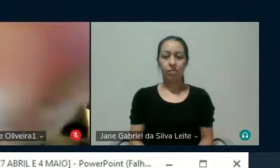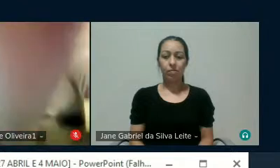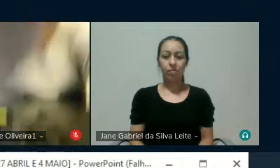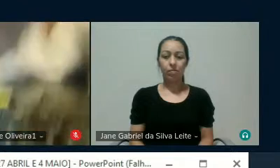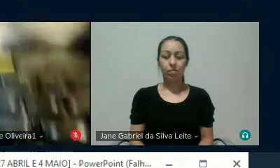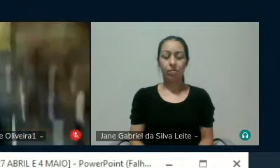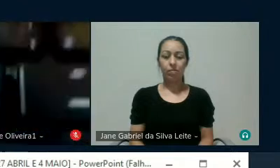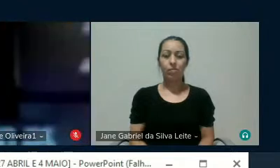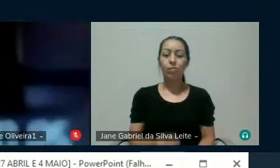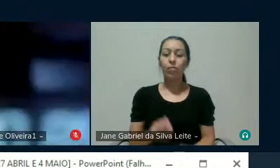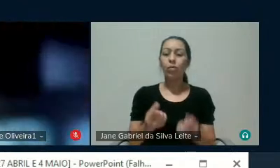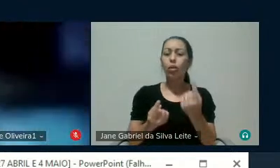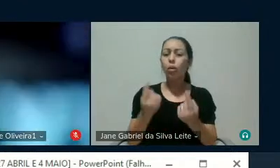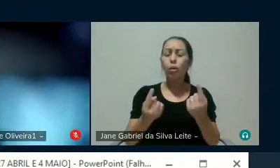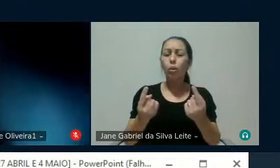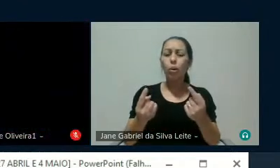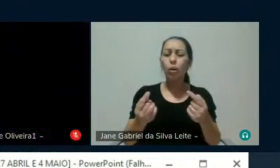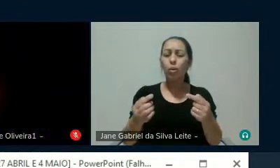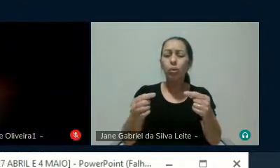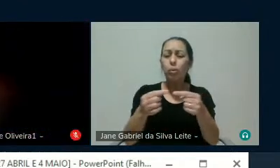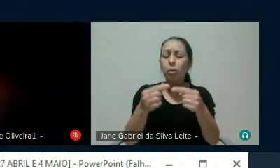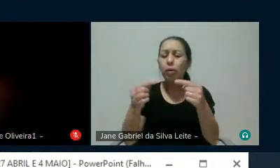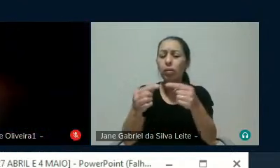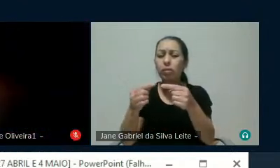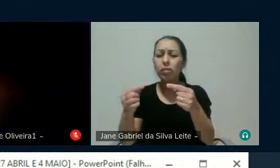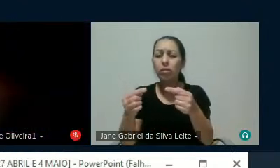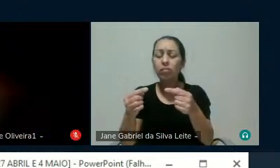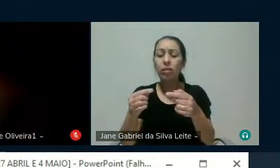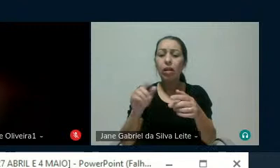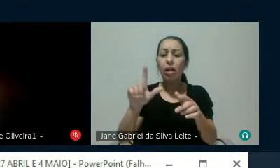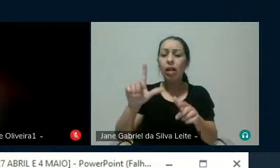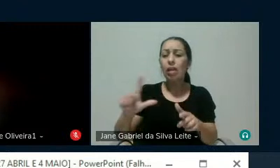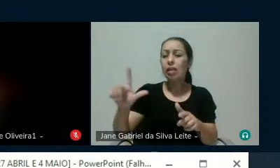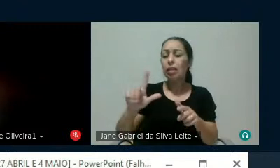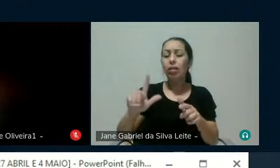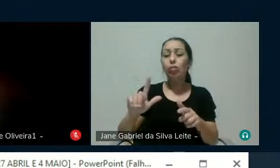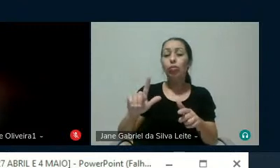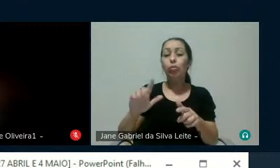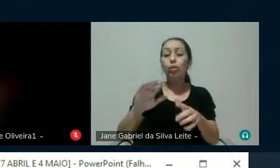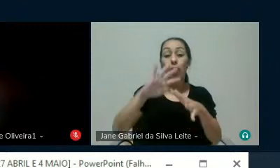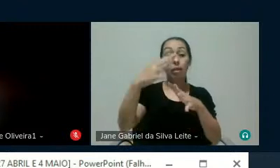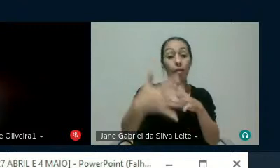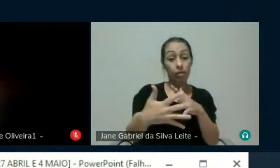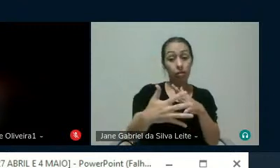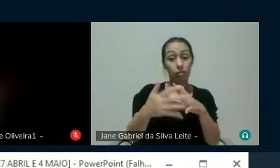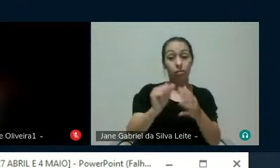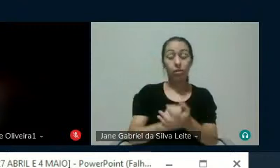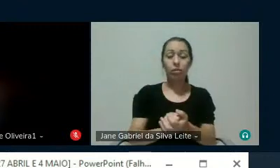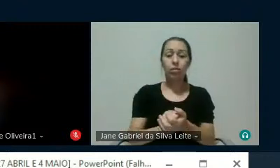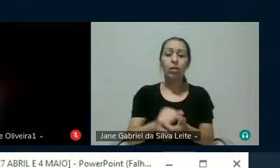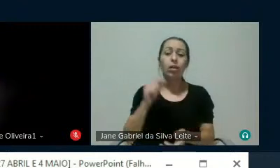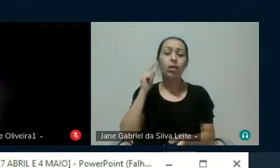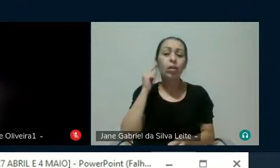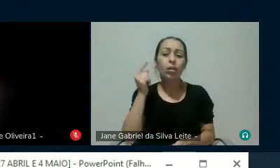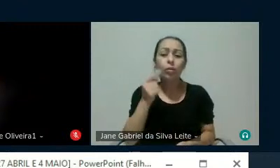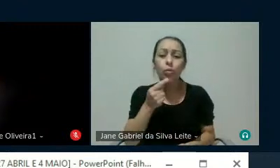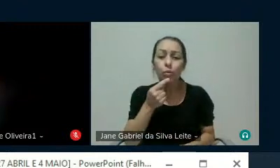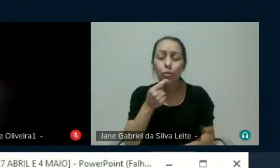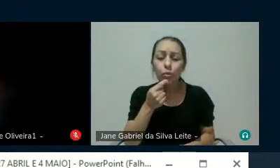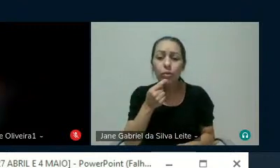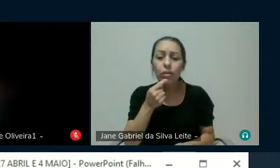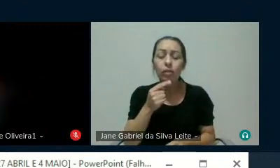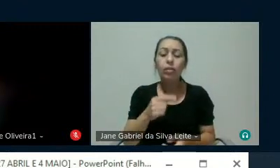Então, qual a relação entre a literatura em Libras e a literatura surda e a literatura